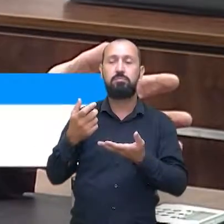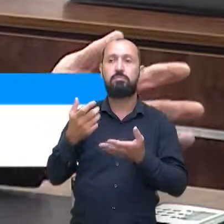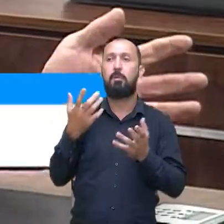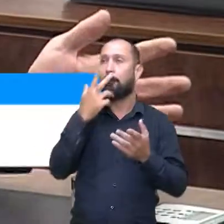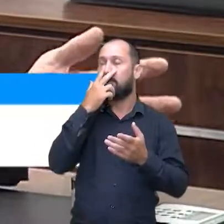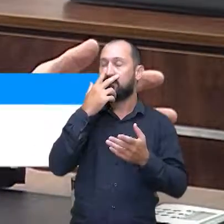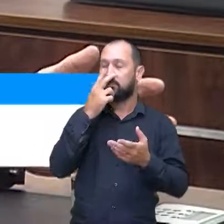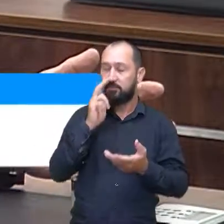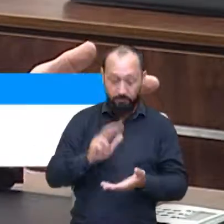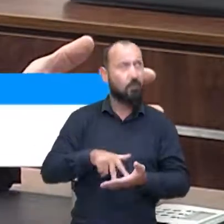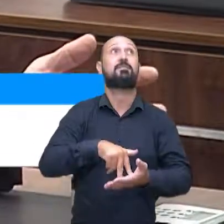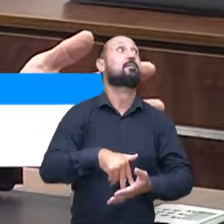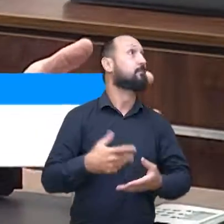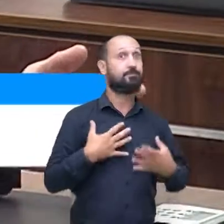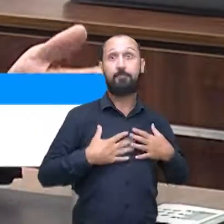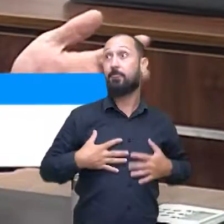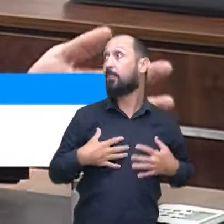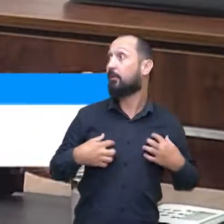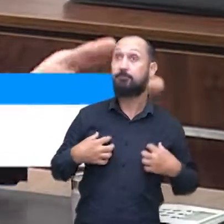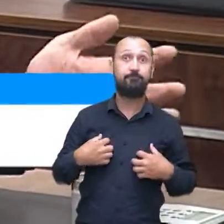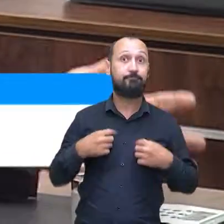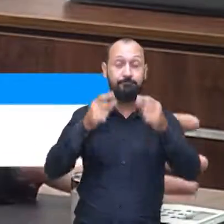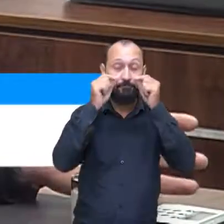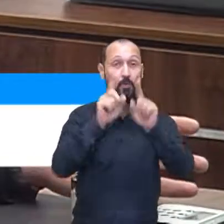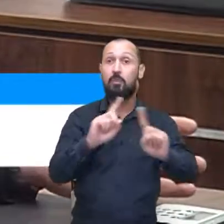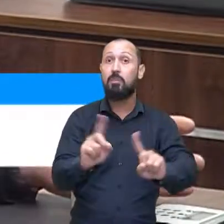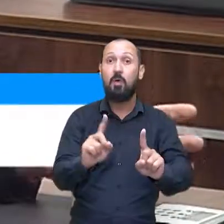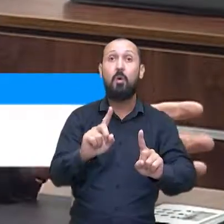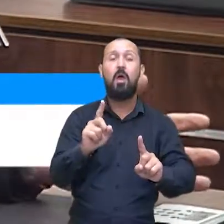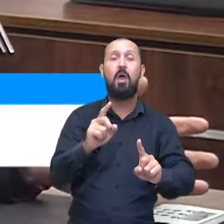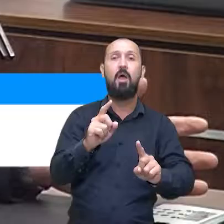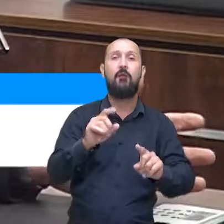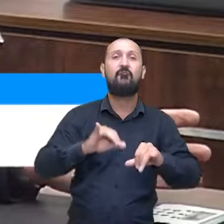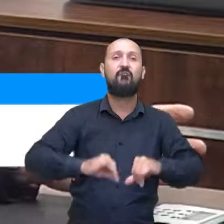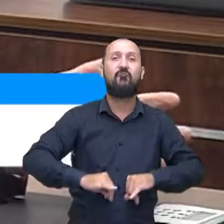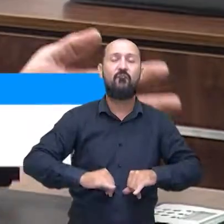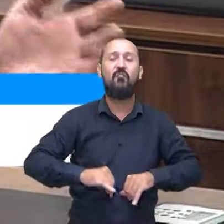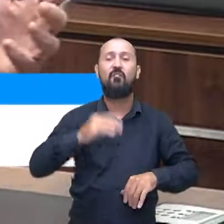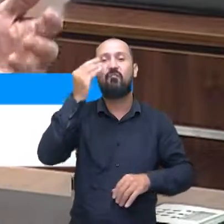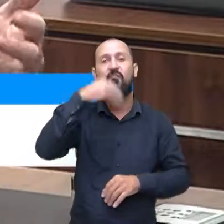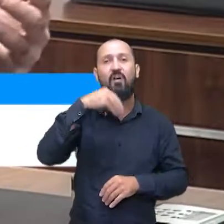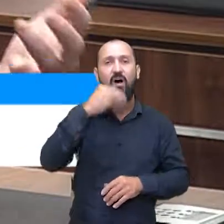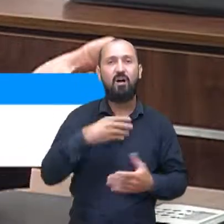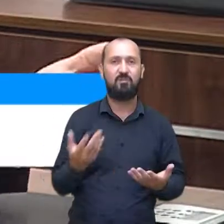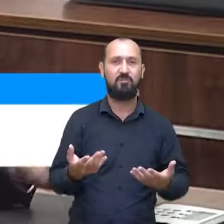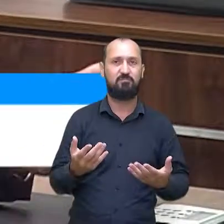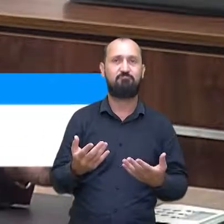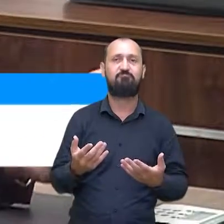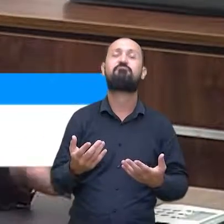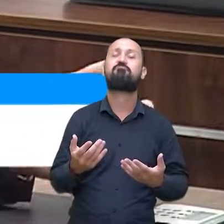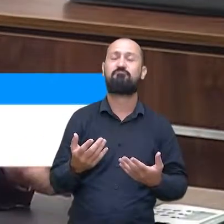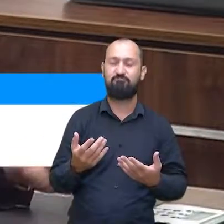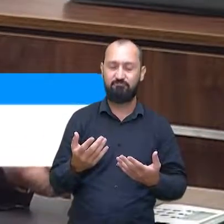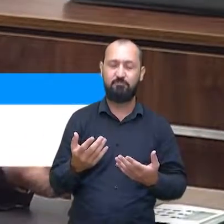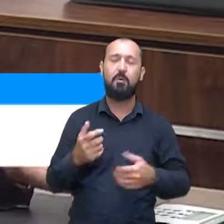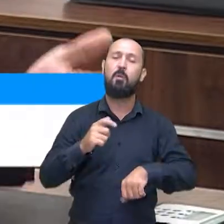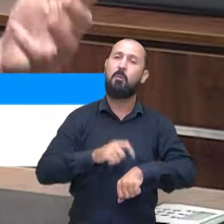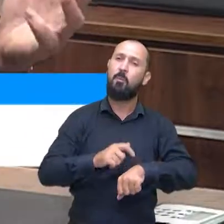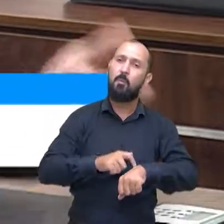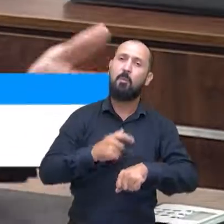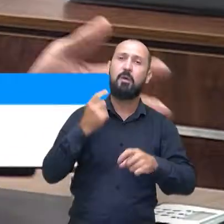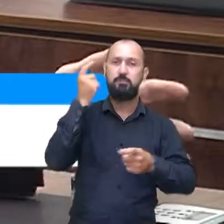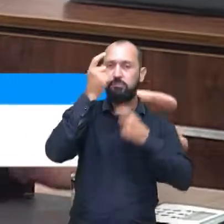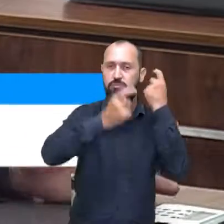come alguma coisa, volta a energia. Parece que é sono e não é, é fome, é fraqueza. Nós vivemos